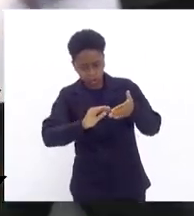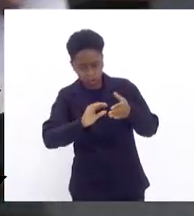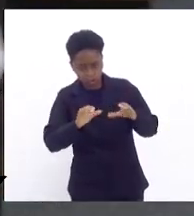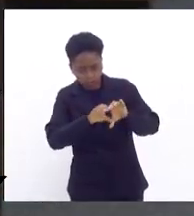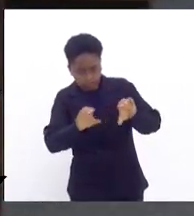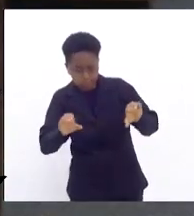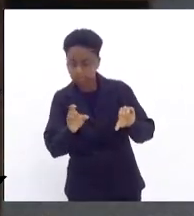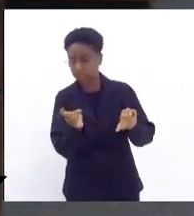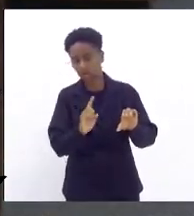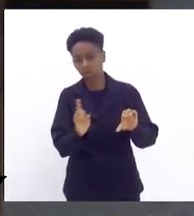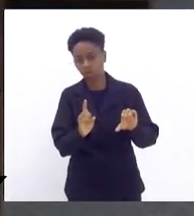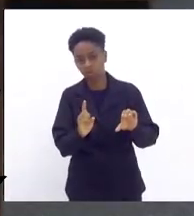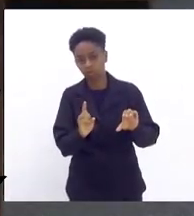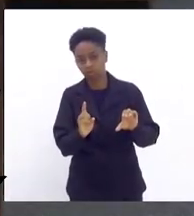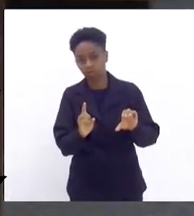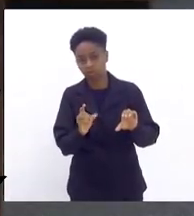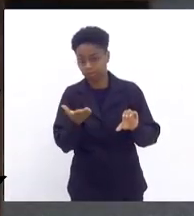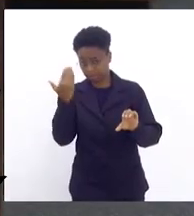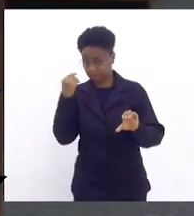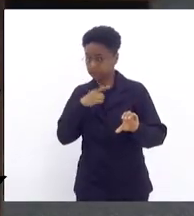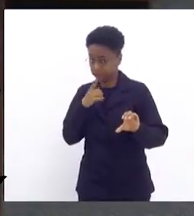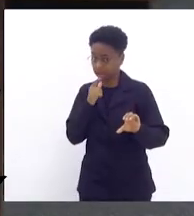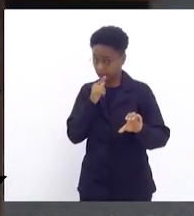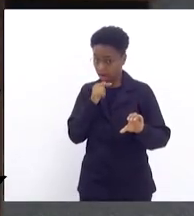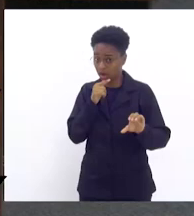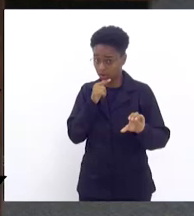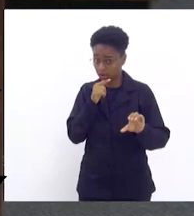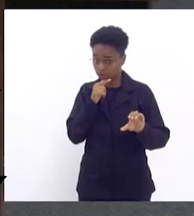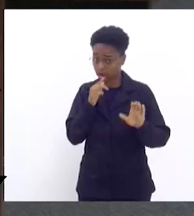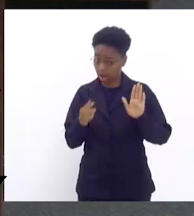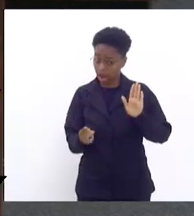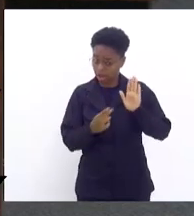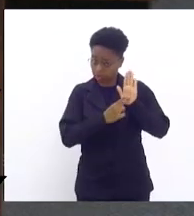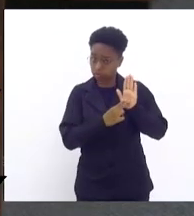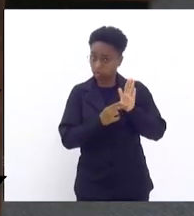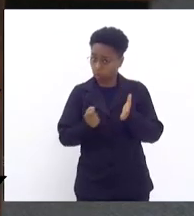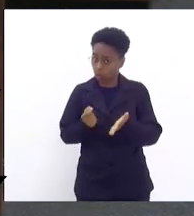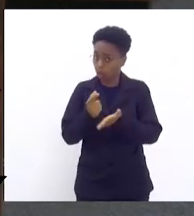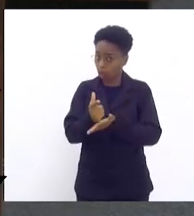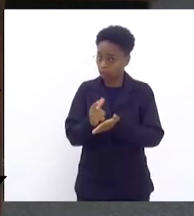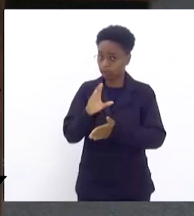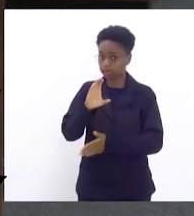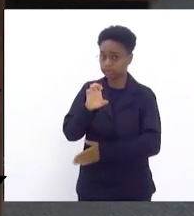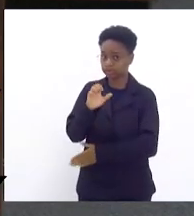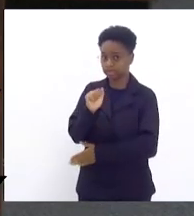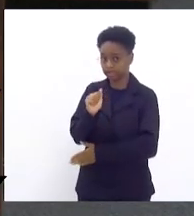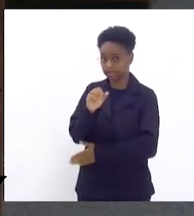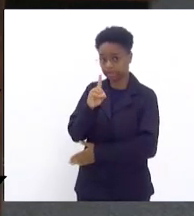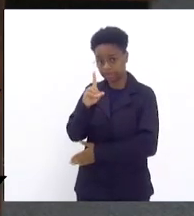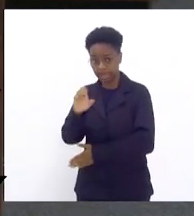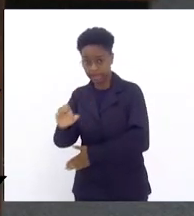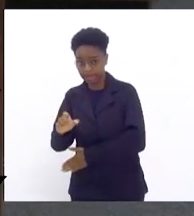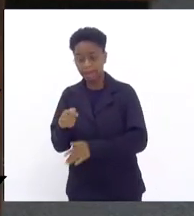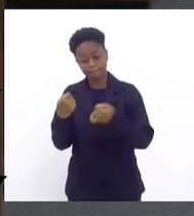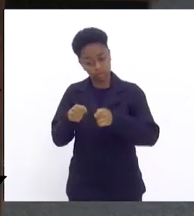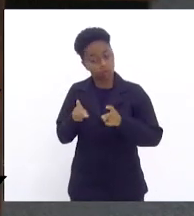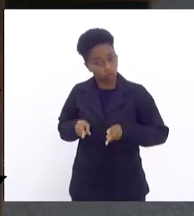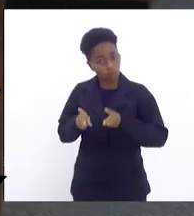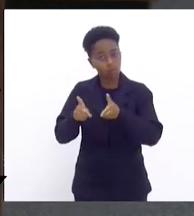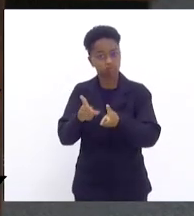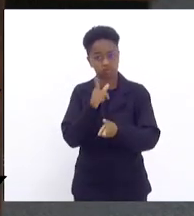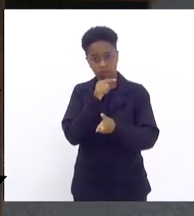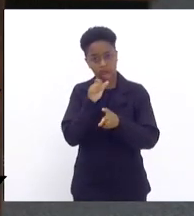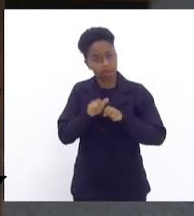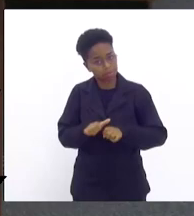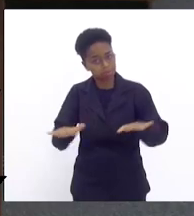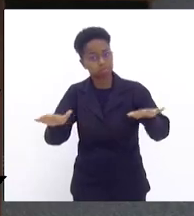Não. Tinha água, eles assumiram, compraram a SEDAI, tem que permanecer a